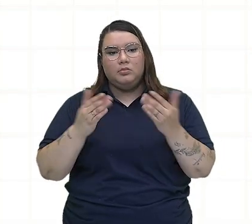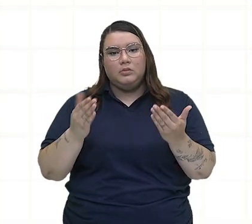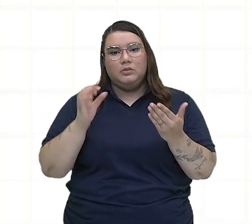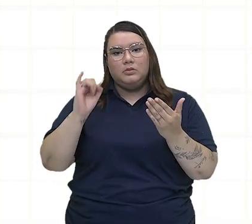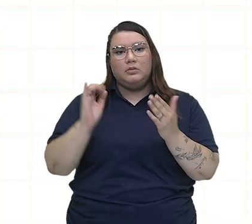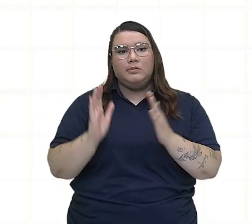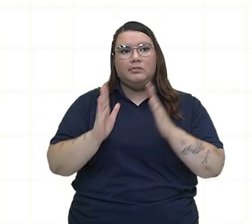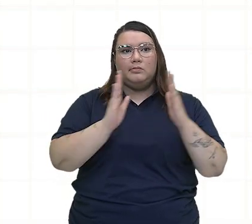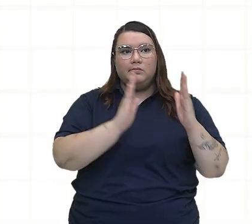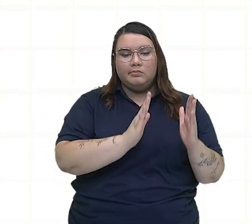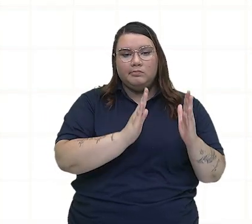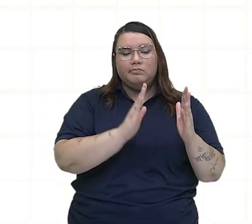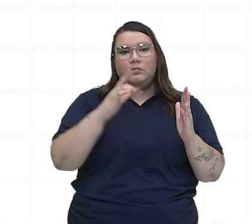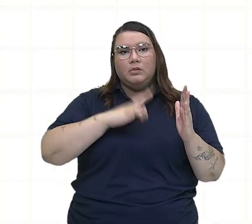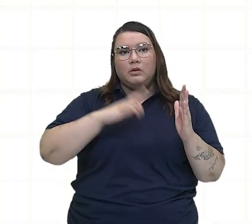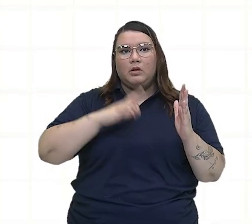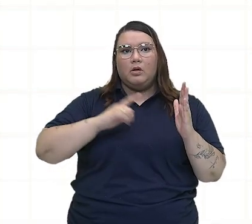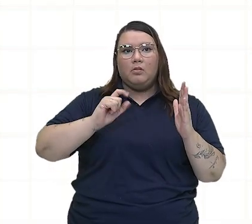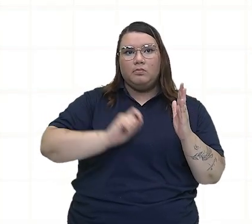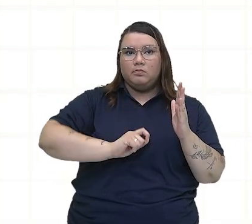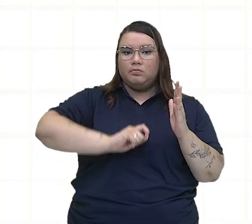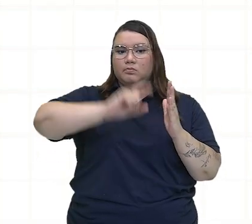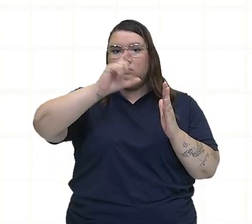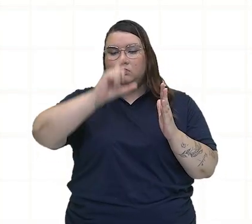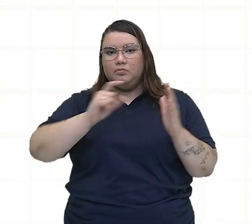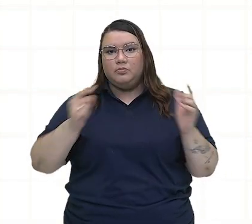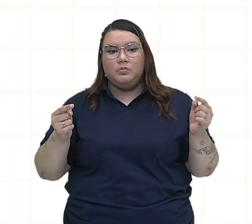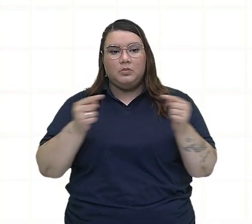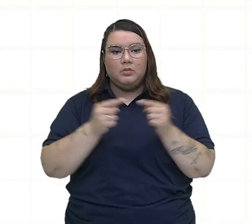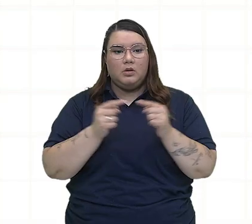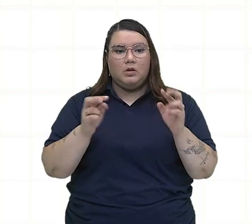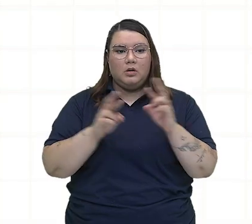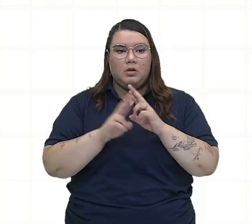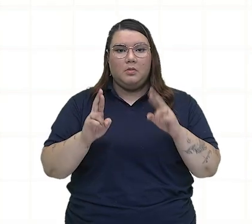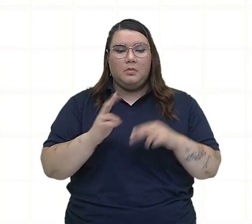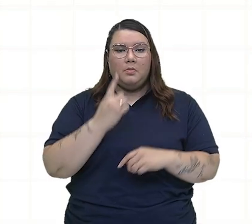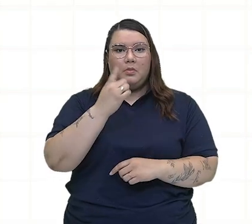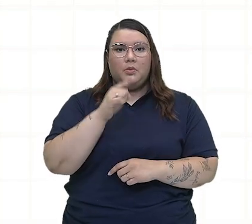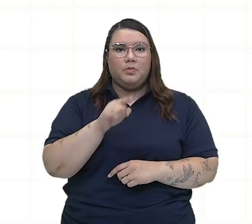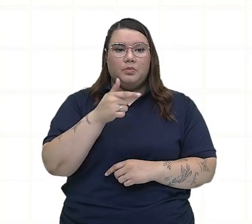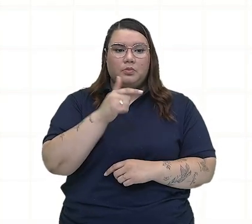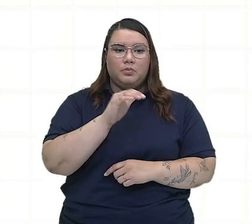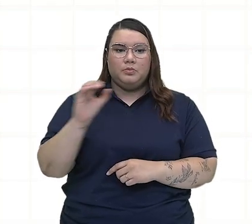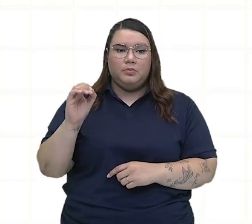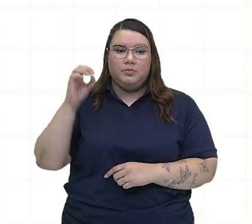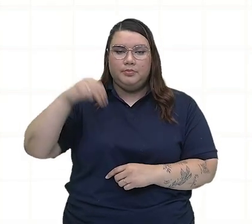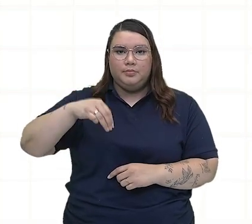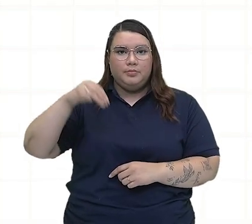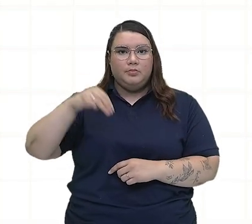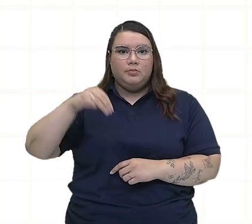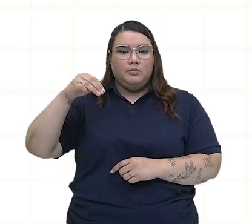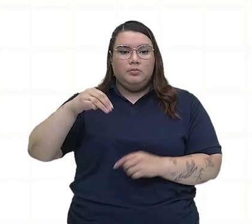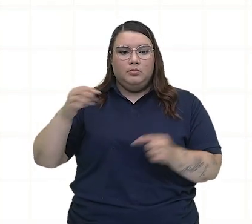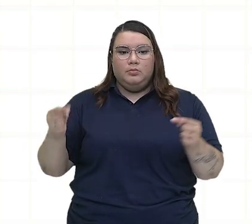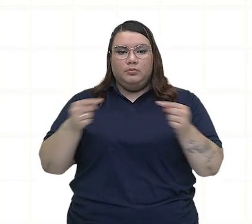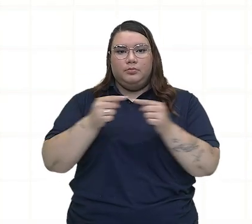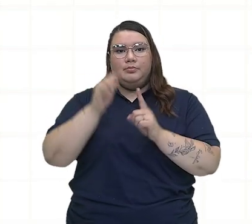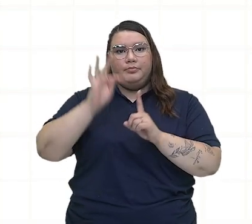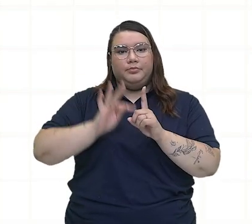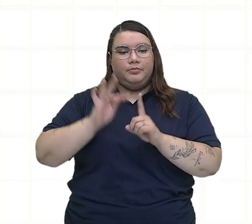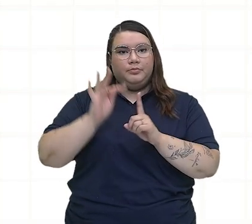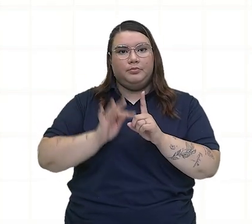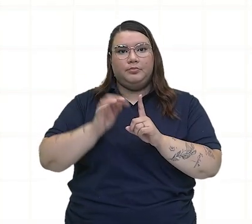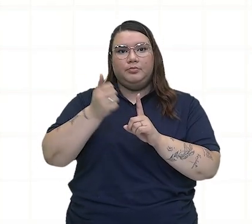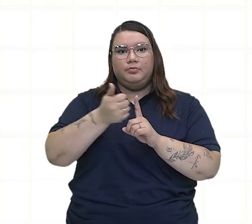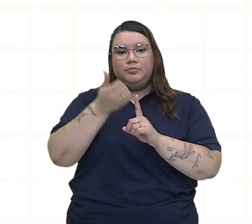se eu subo mais ainda, em relação agora a 1.200 metros acima do nível do mar, a minha temperatura é ainda